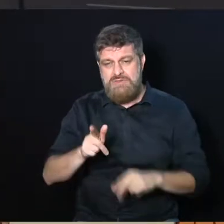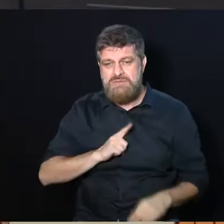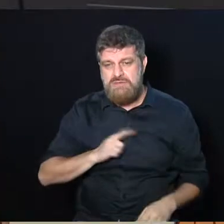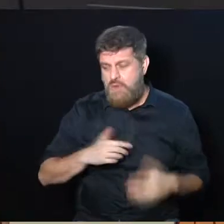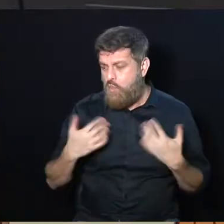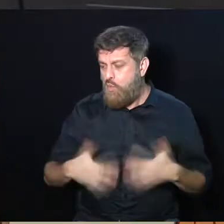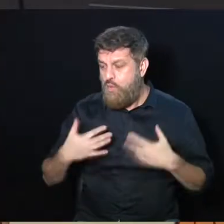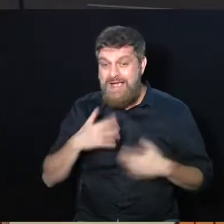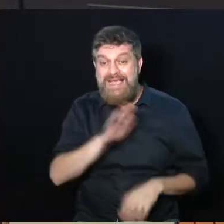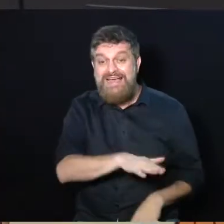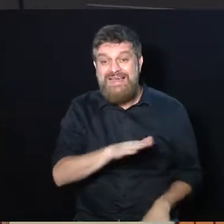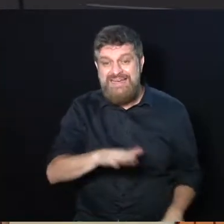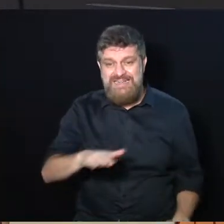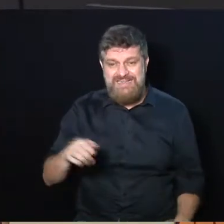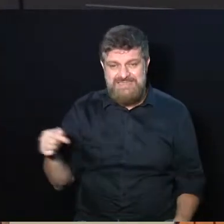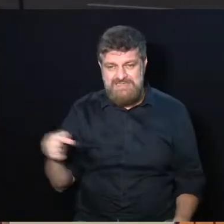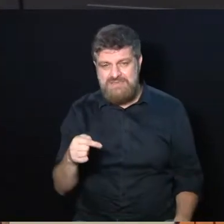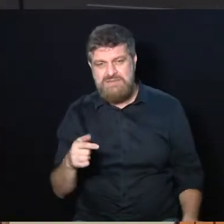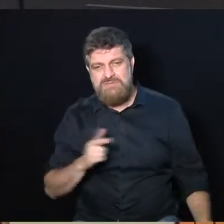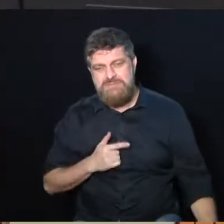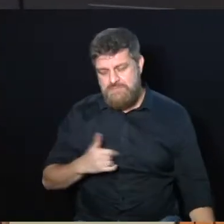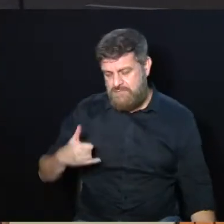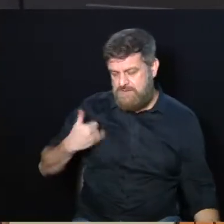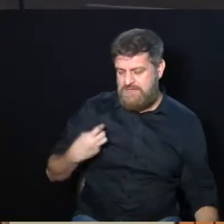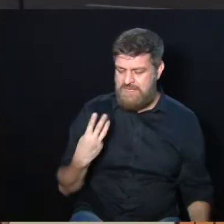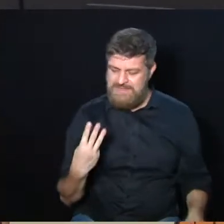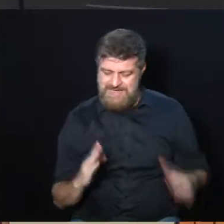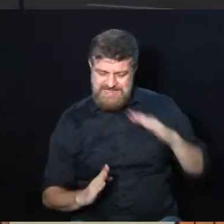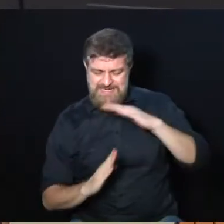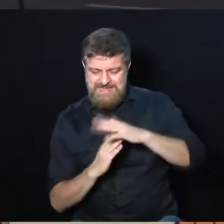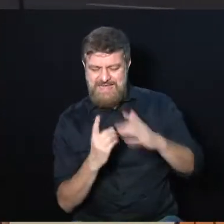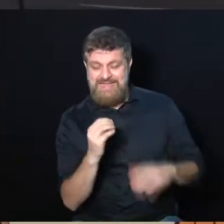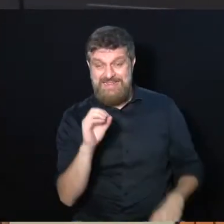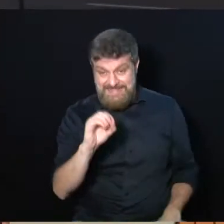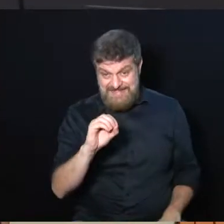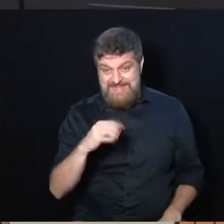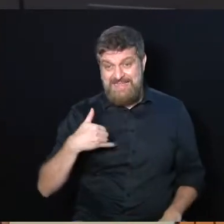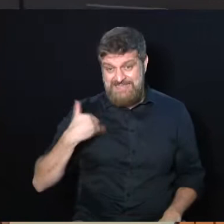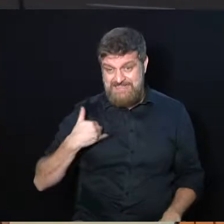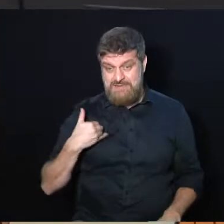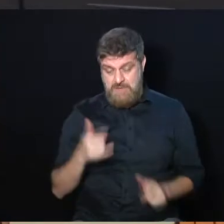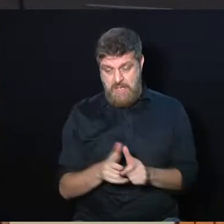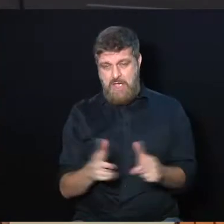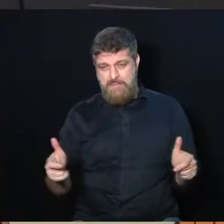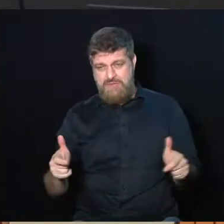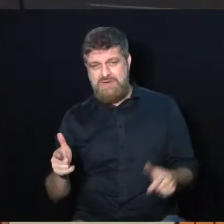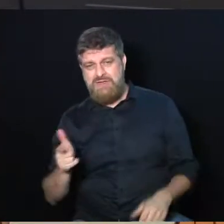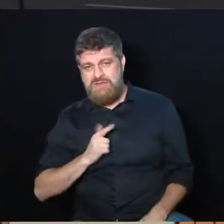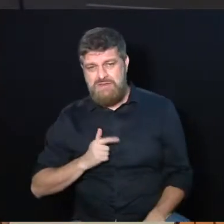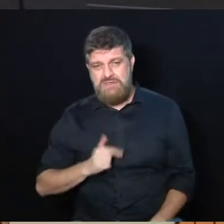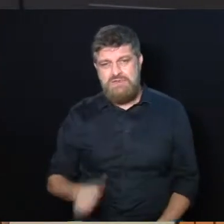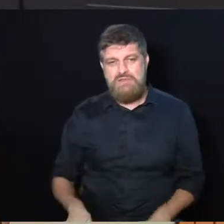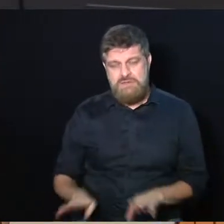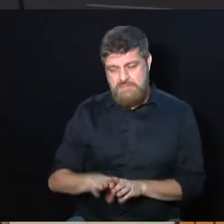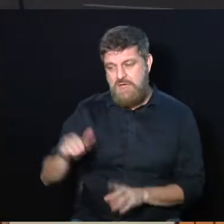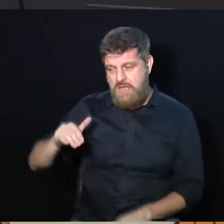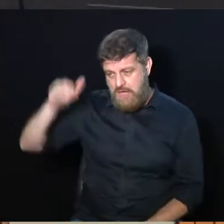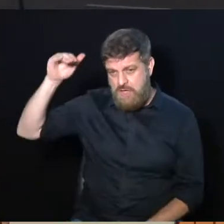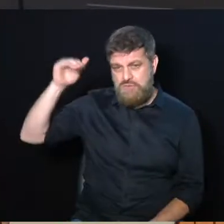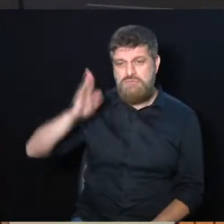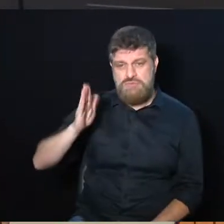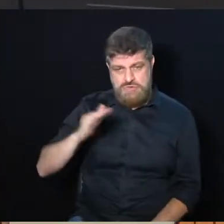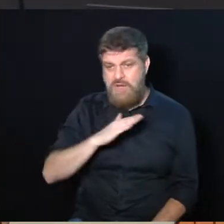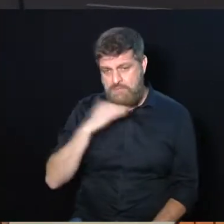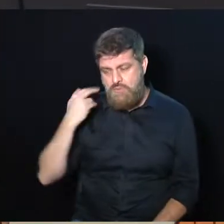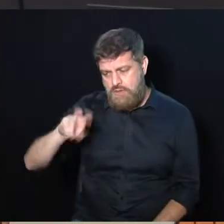são crianças. Geralmente, crianças entre 3 e 10 anos de idade, que são as que apresentam maior gravidade. Você pode ter caso grave em adulto, já tivemos caso até fatal